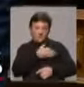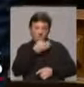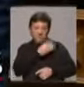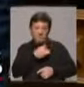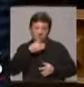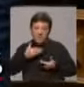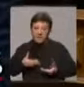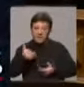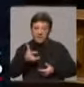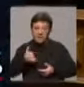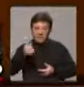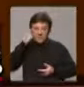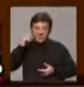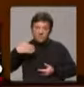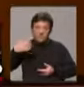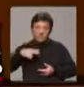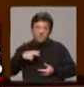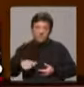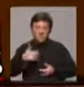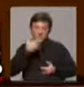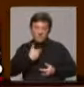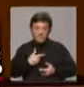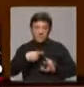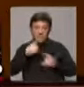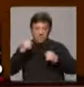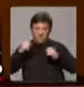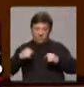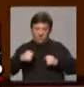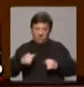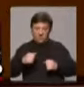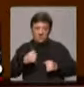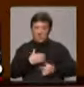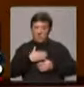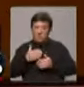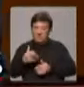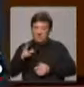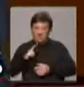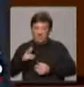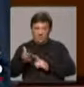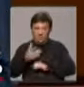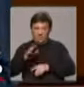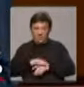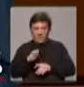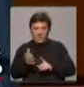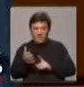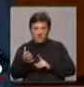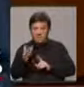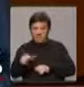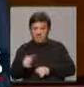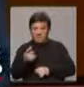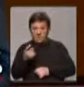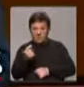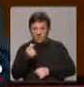de 2015 e do futuro do país. Pedirem-nos um consenso patriótico para pegar no dinheiro do